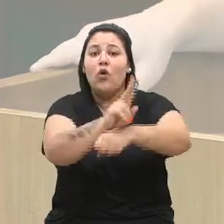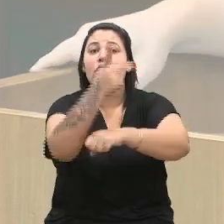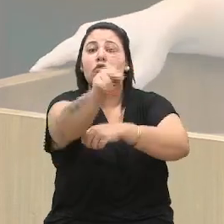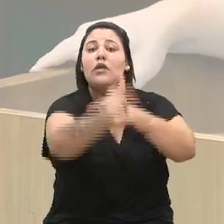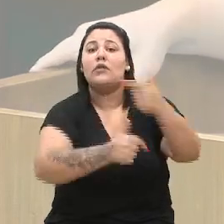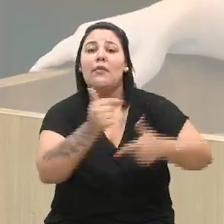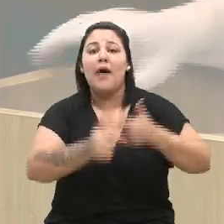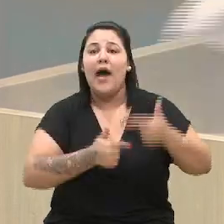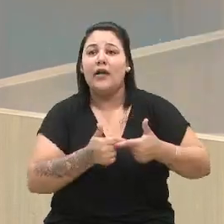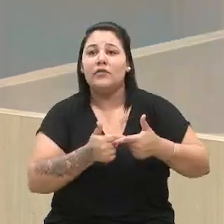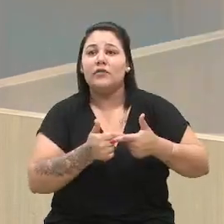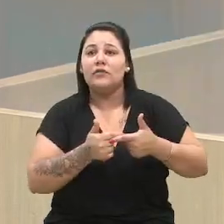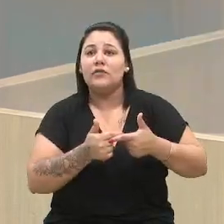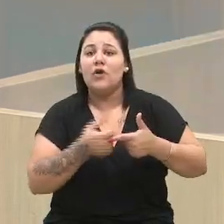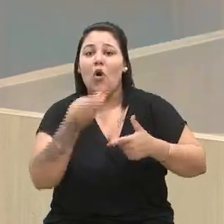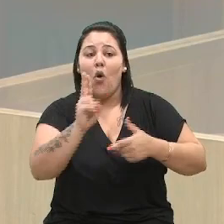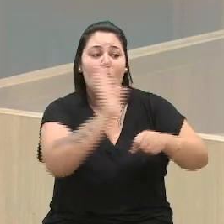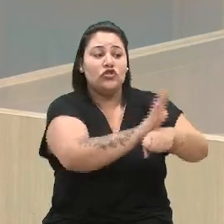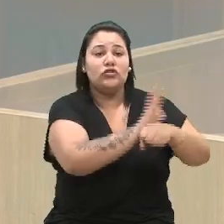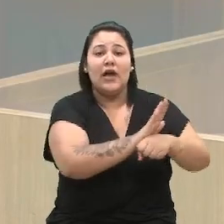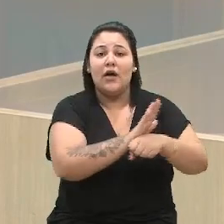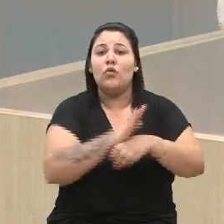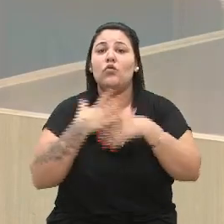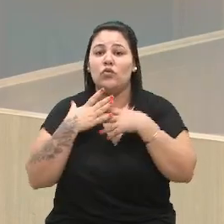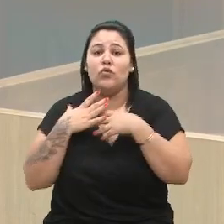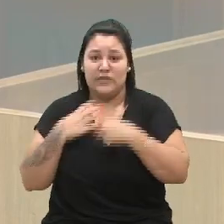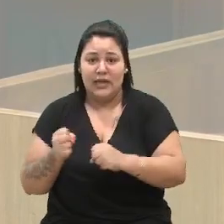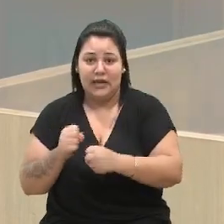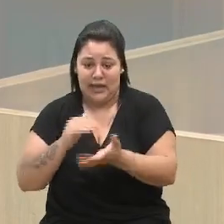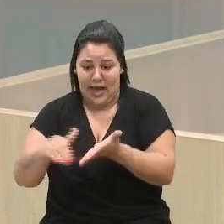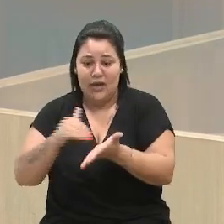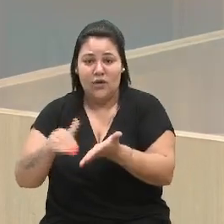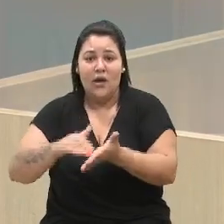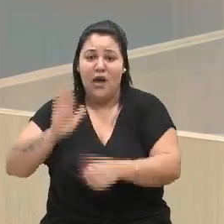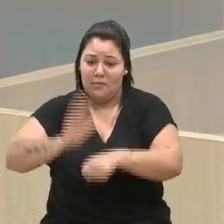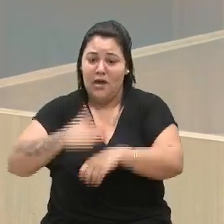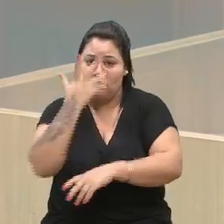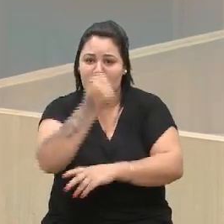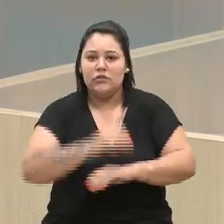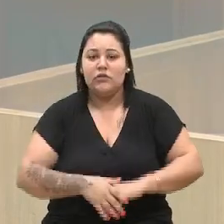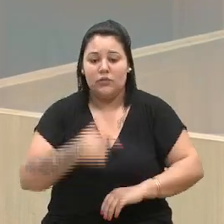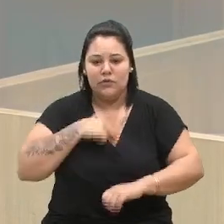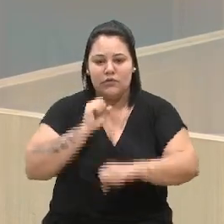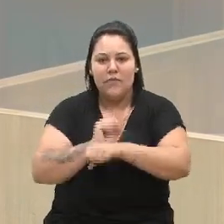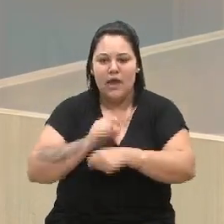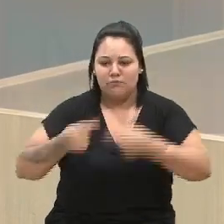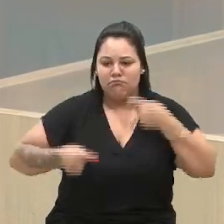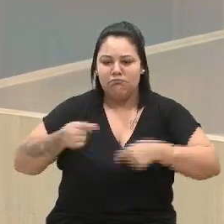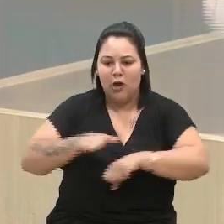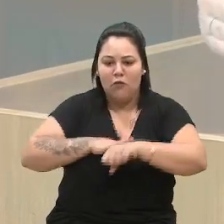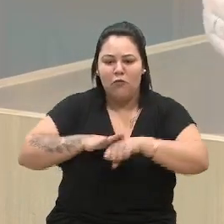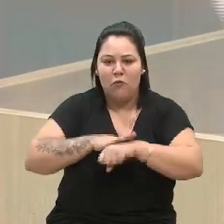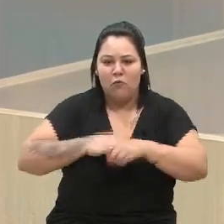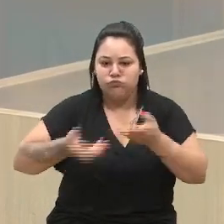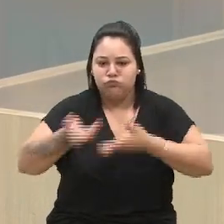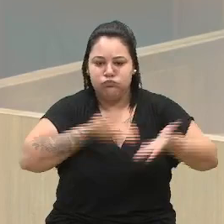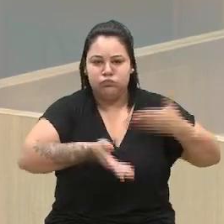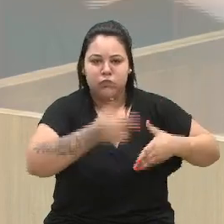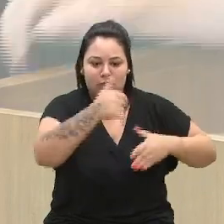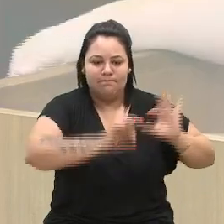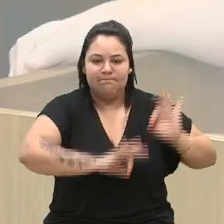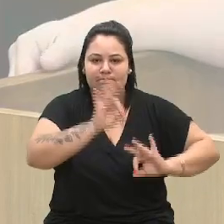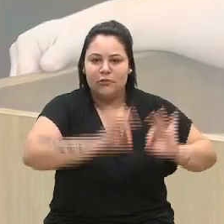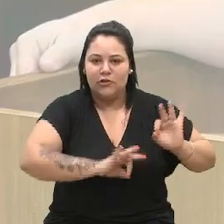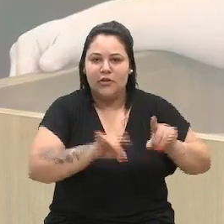ali ajudar o secretário, seria mais bonito. Então eu espero que o diálogo venha para essa casa. Este projeto